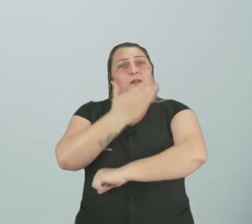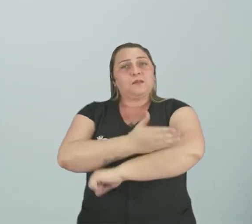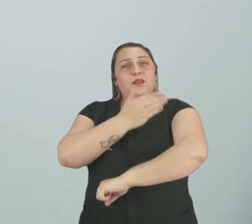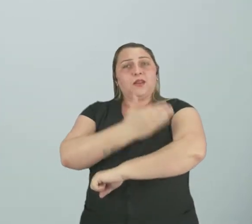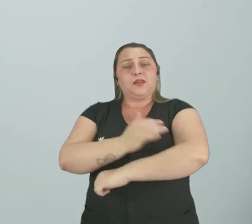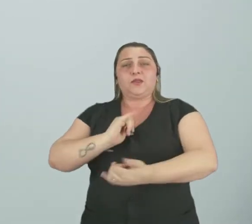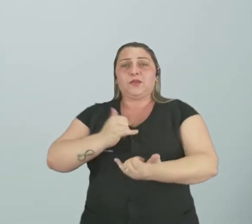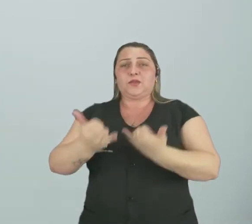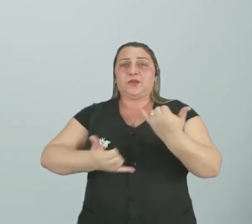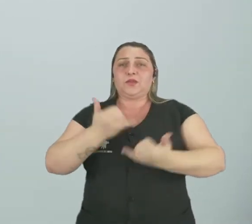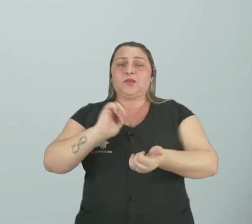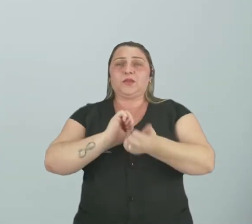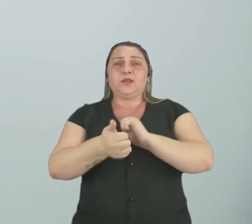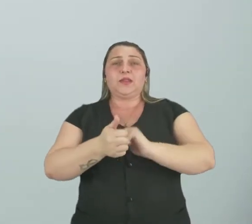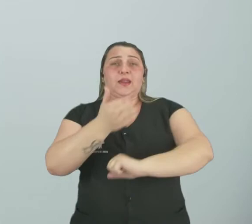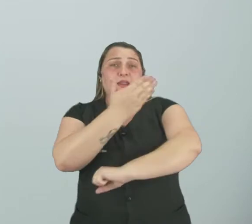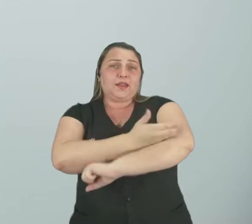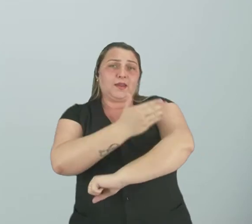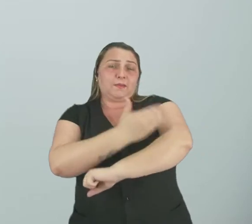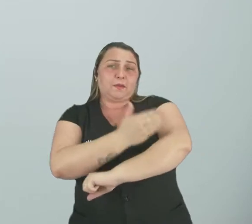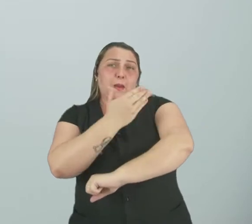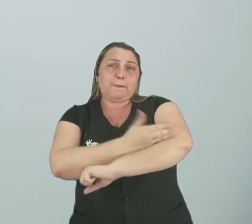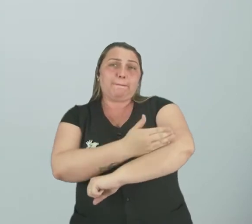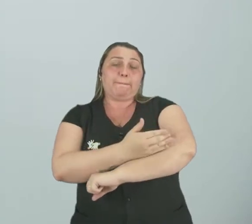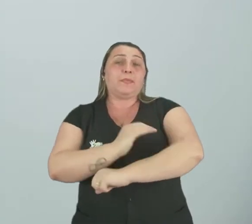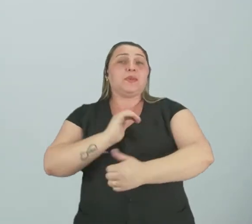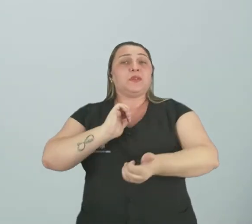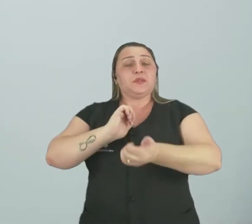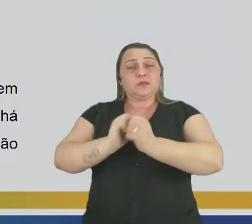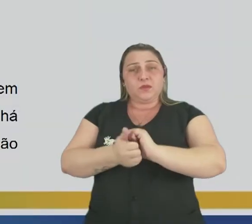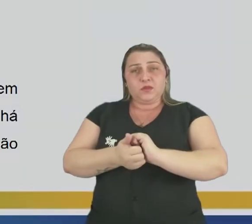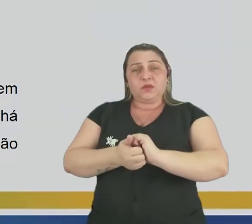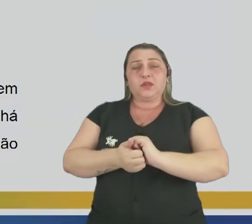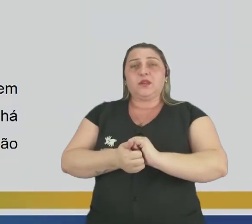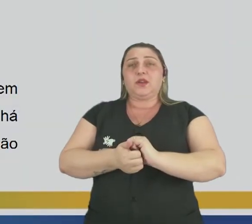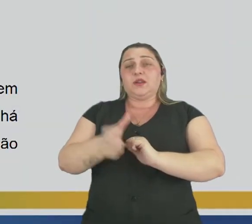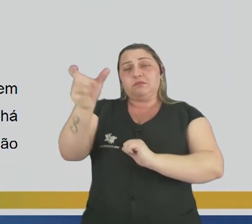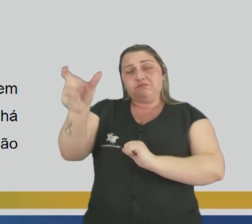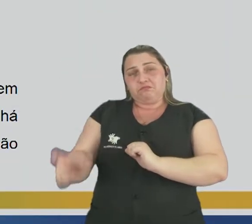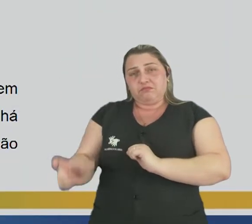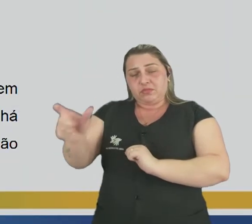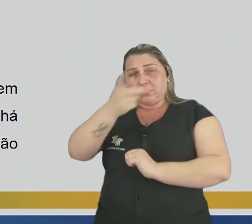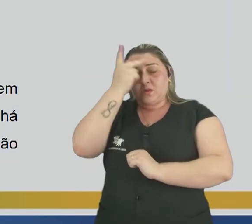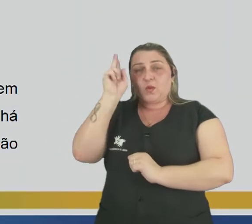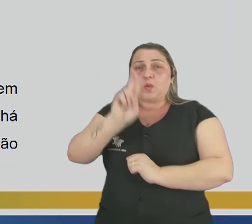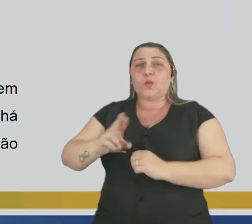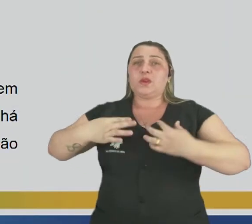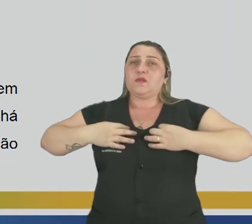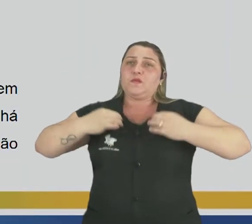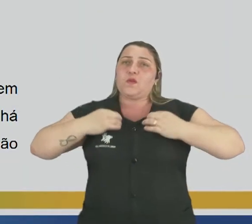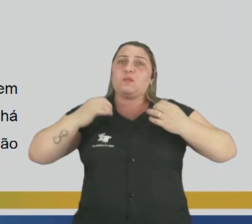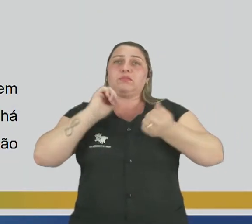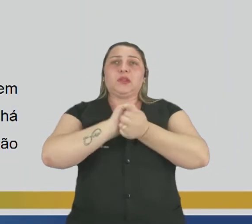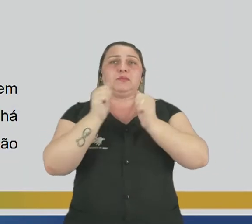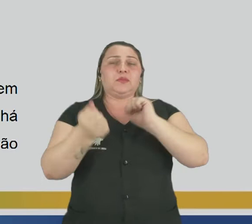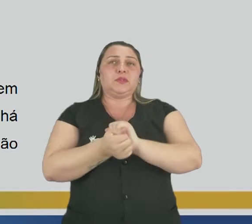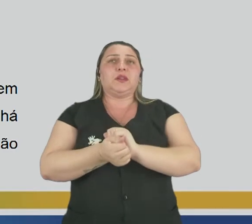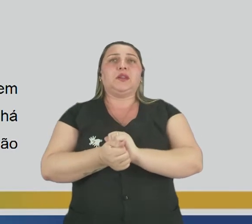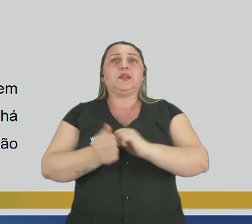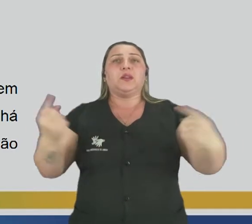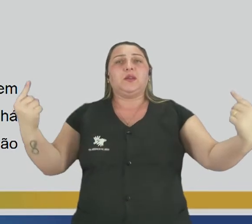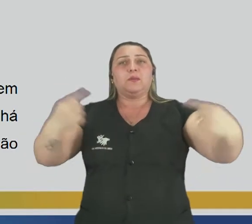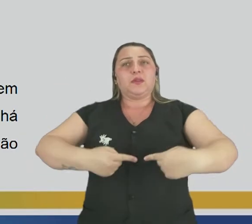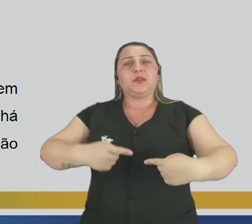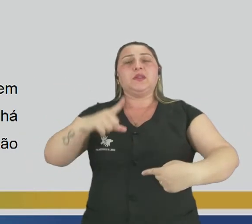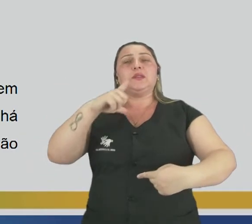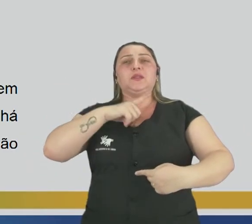de jogos e esportes. Para a prática de esportes, os atletas utilizam uniformes adequados, e as